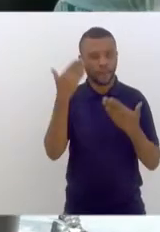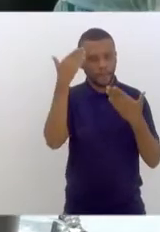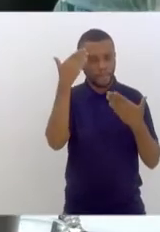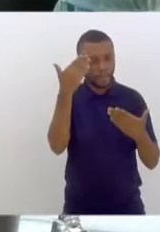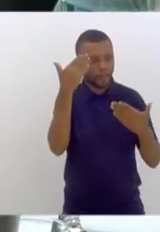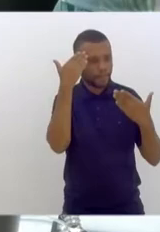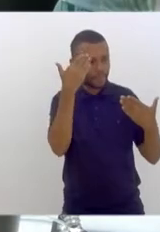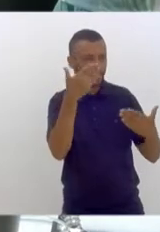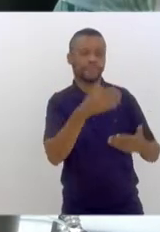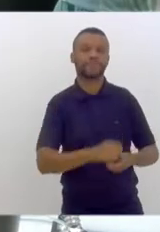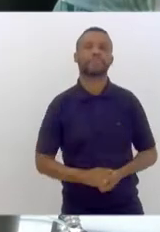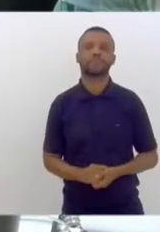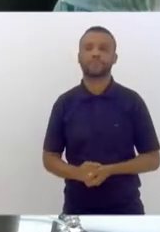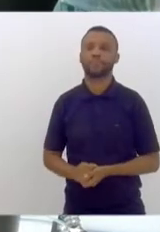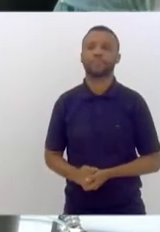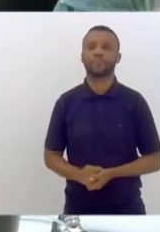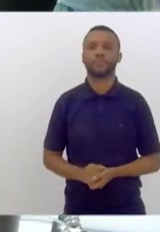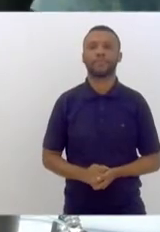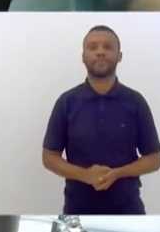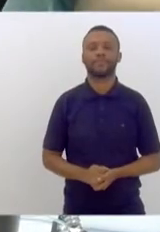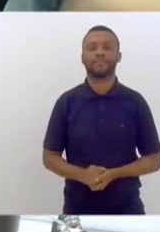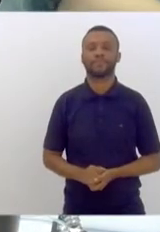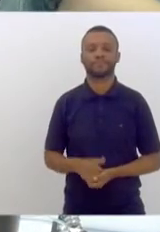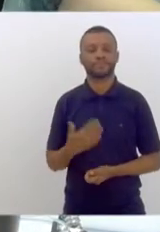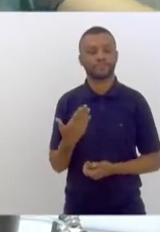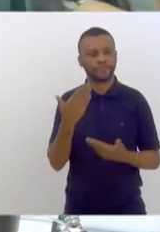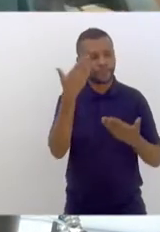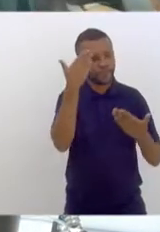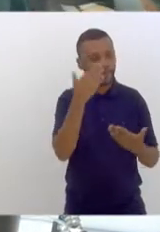obrigado, doutora Andréia.